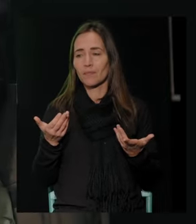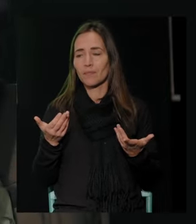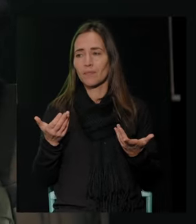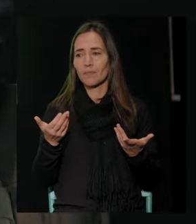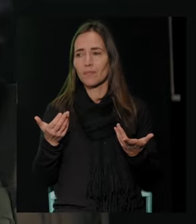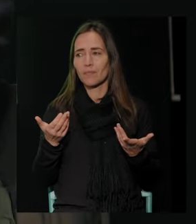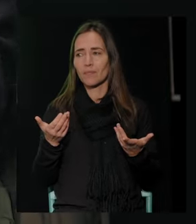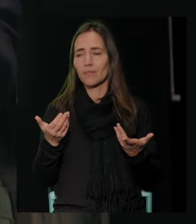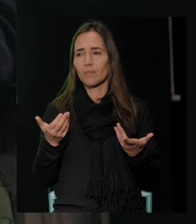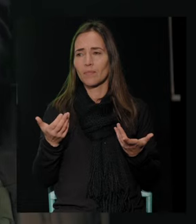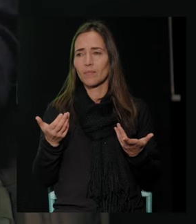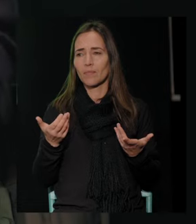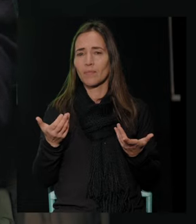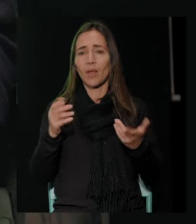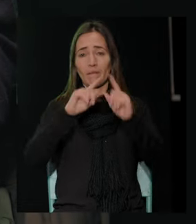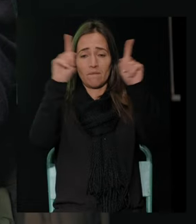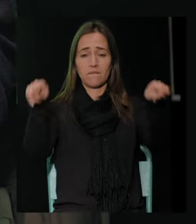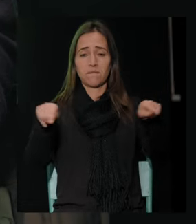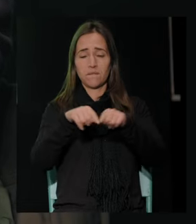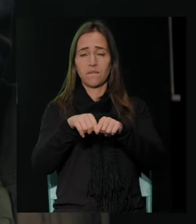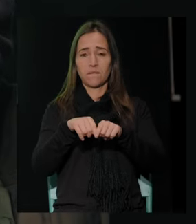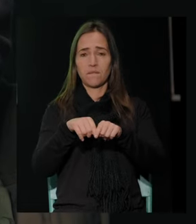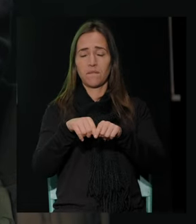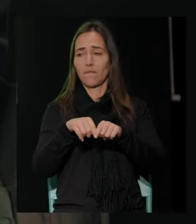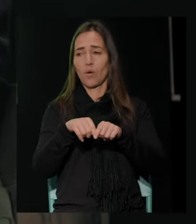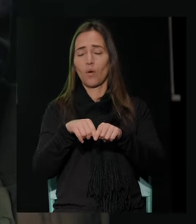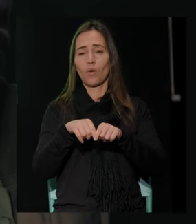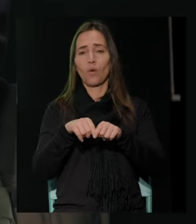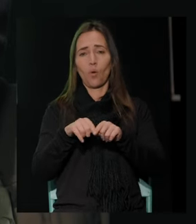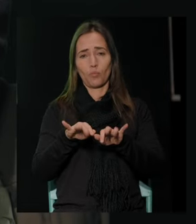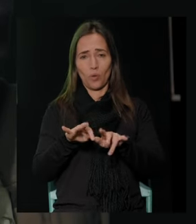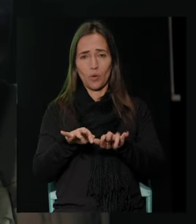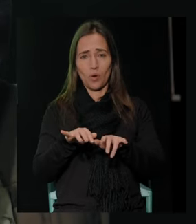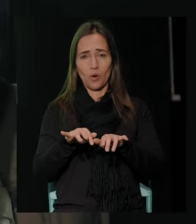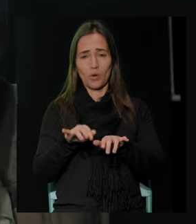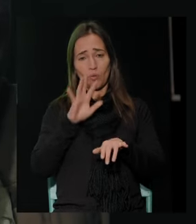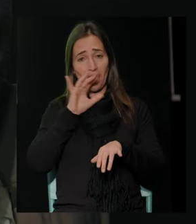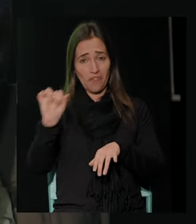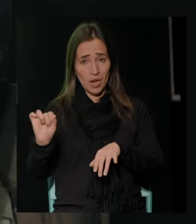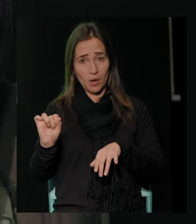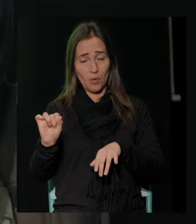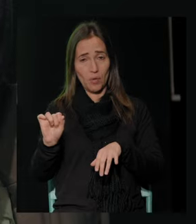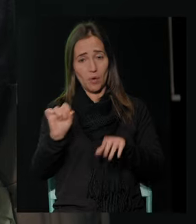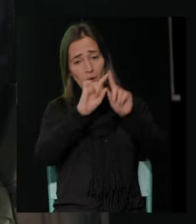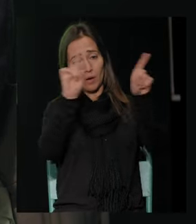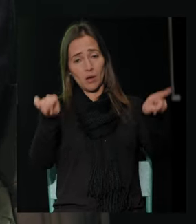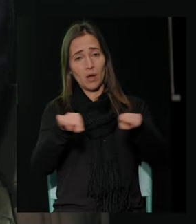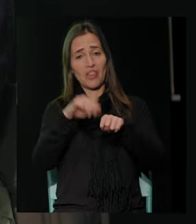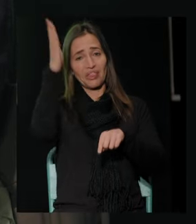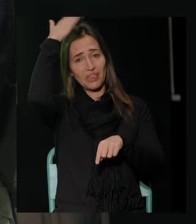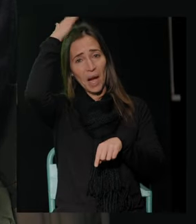como é que se diz, o monitor do filho, do computador, tinha tinha o